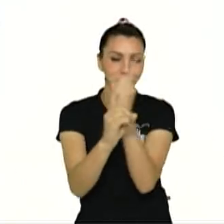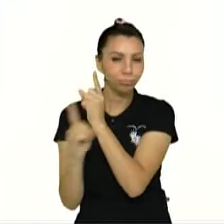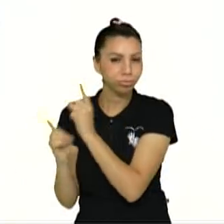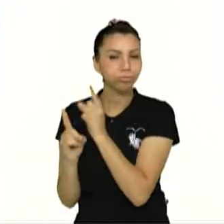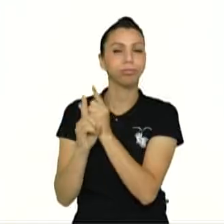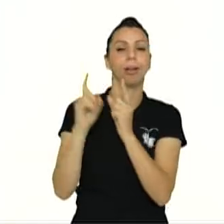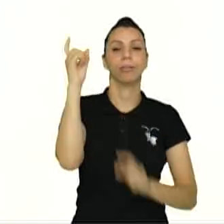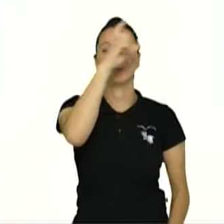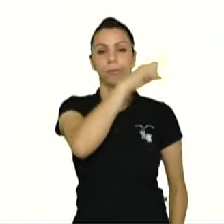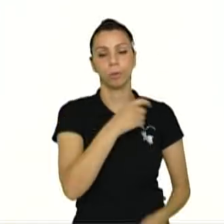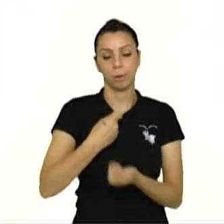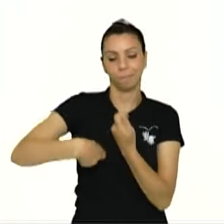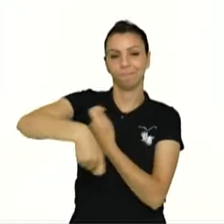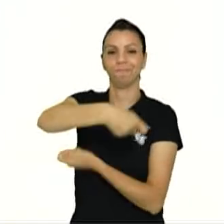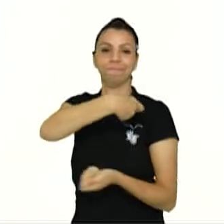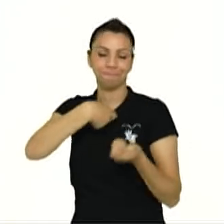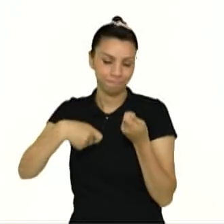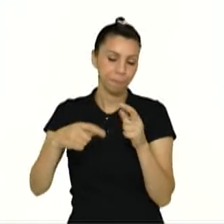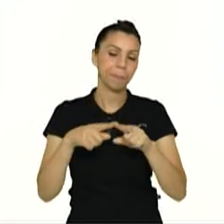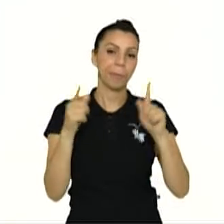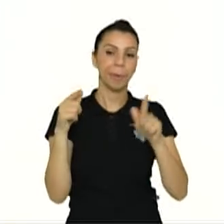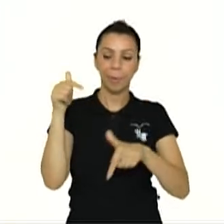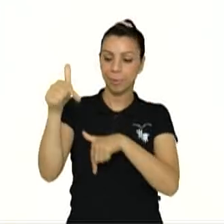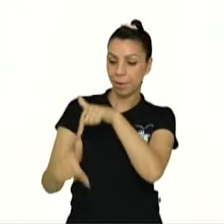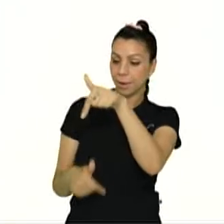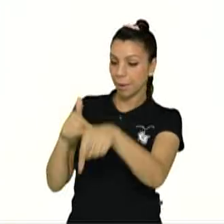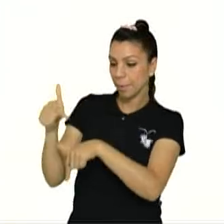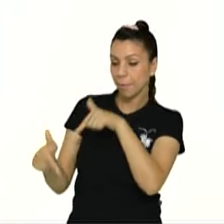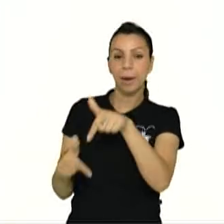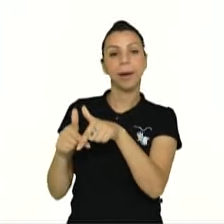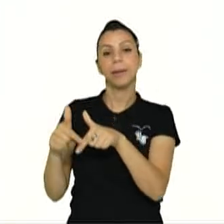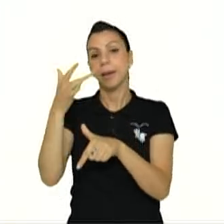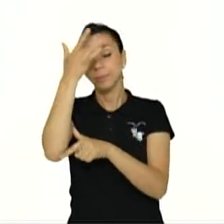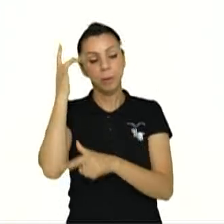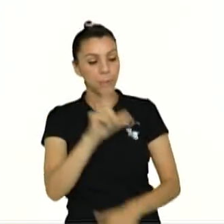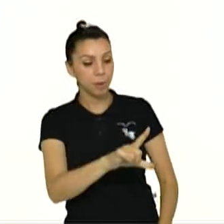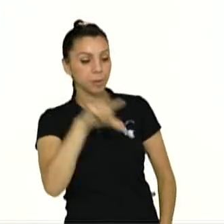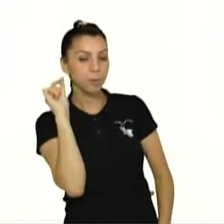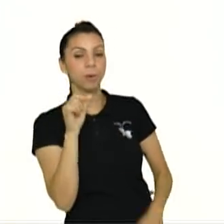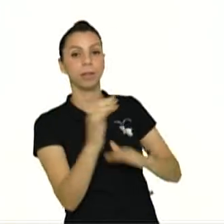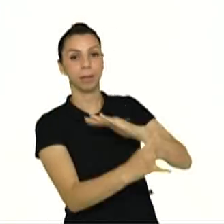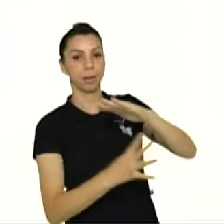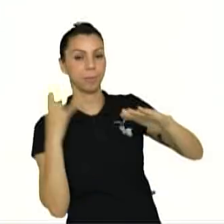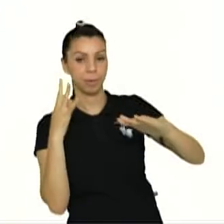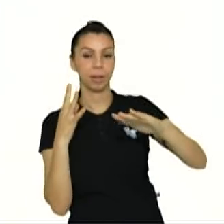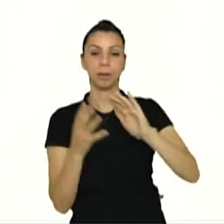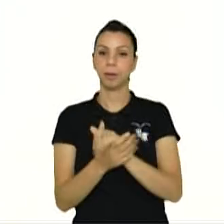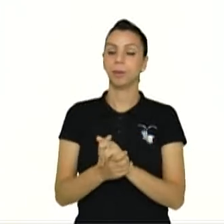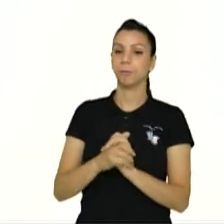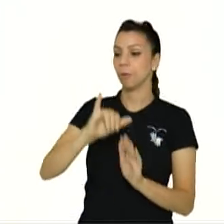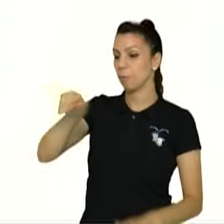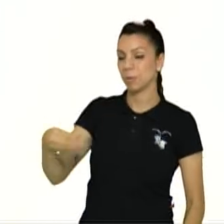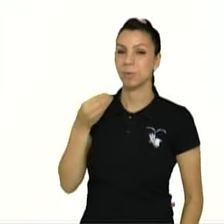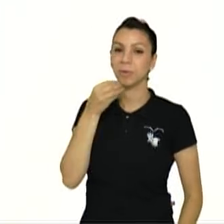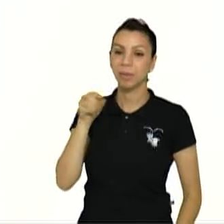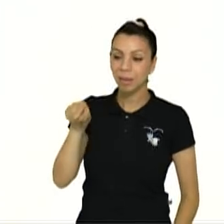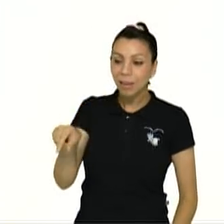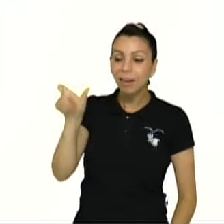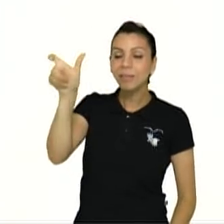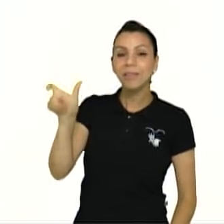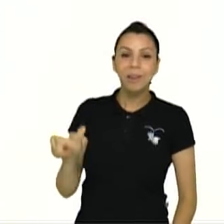nós mencionamos a questão que muitas vezes o trabalho era preferido ao imigrante do que ao afro-brasileiro, ao recém-liberto,